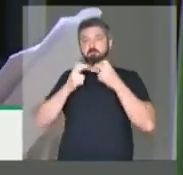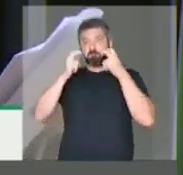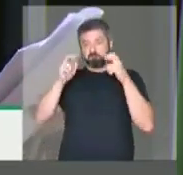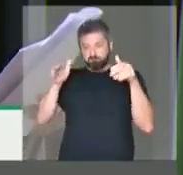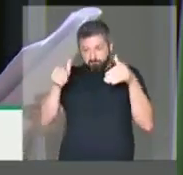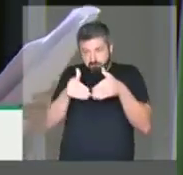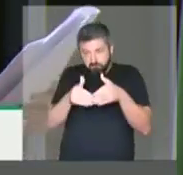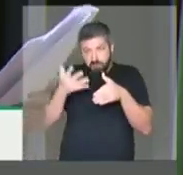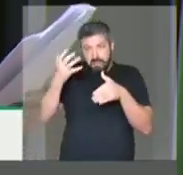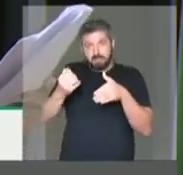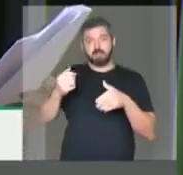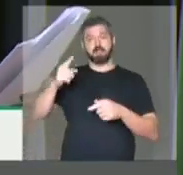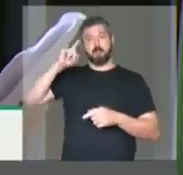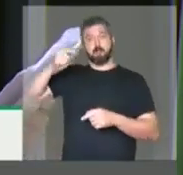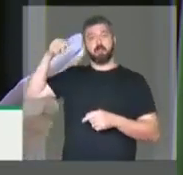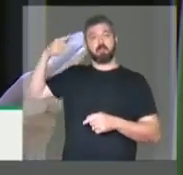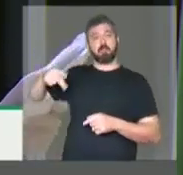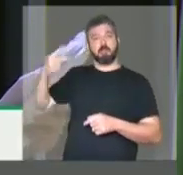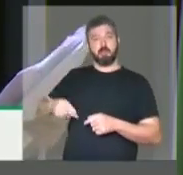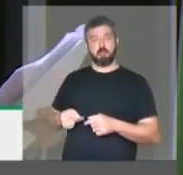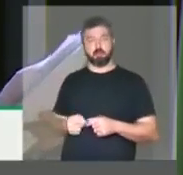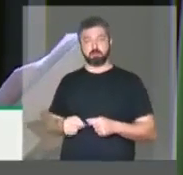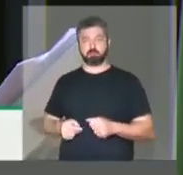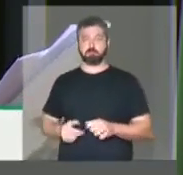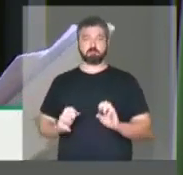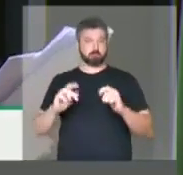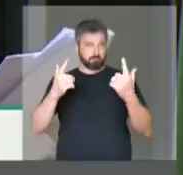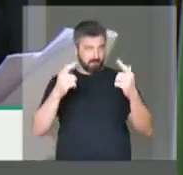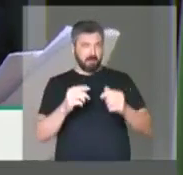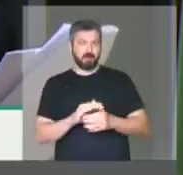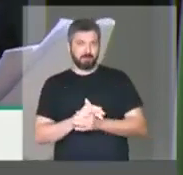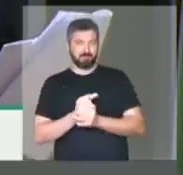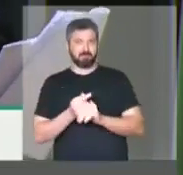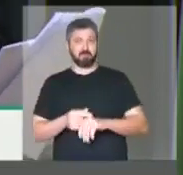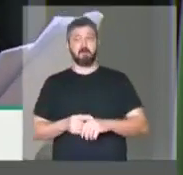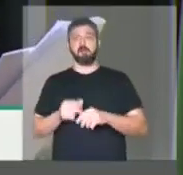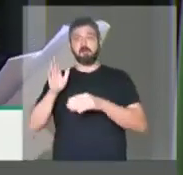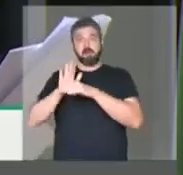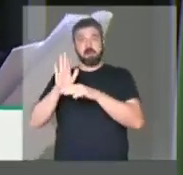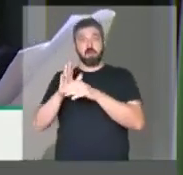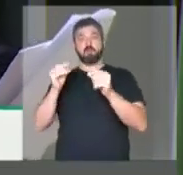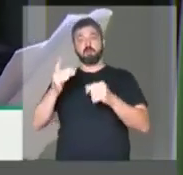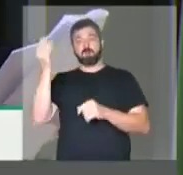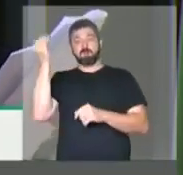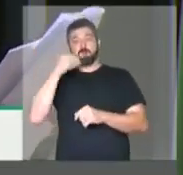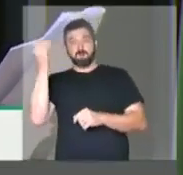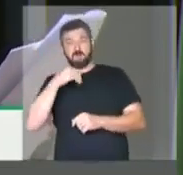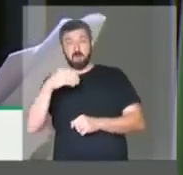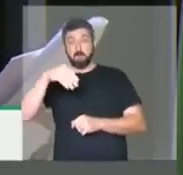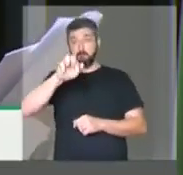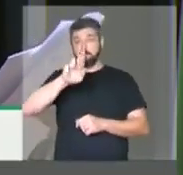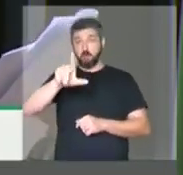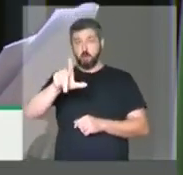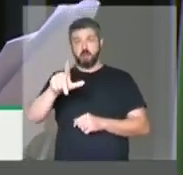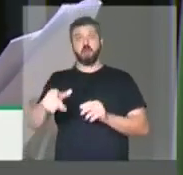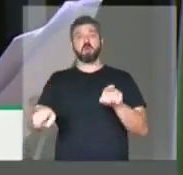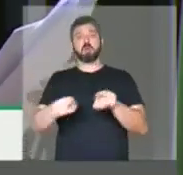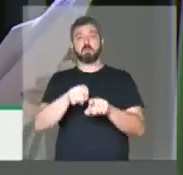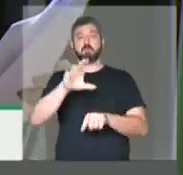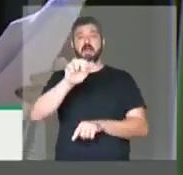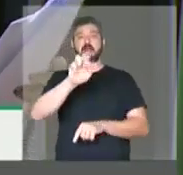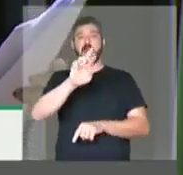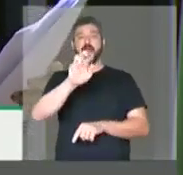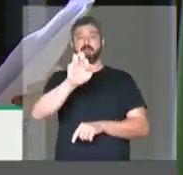se submeterem aos seus comandos. Claro, para isso muito contribuem a fragilidade moral e de caráter